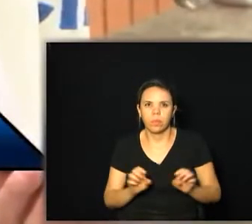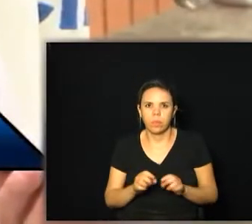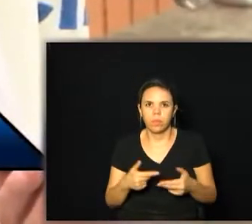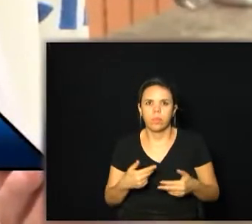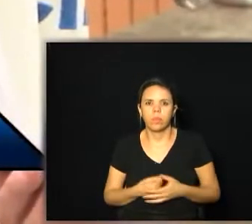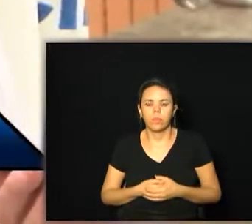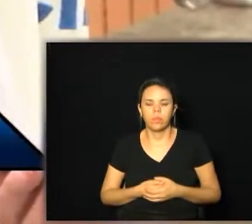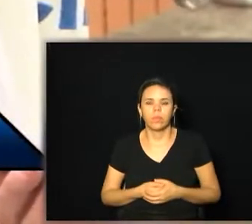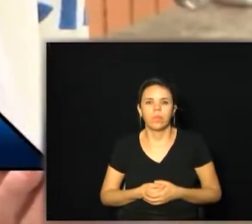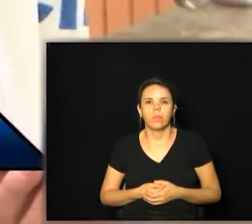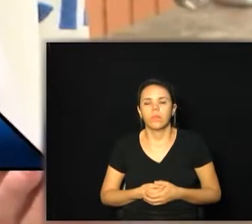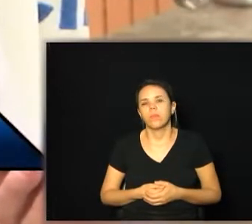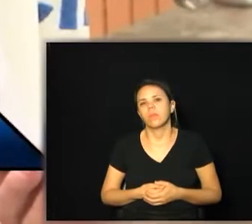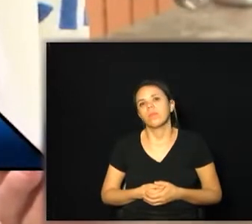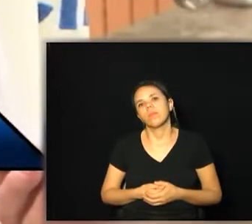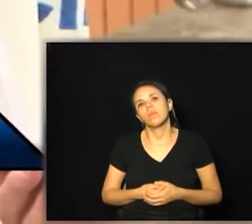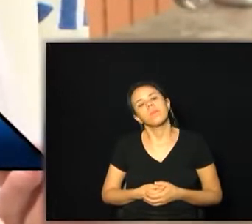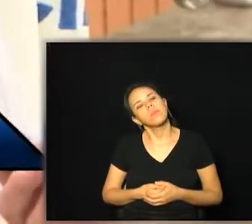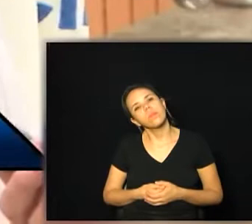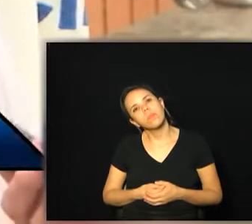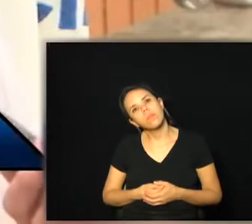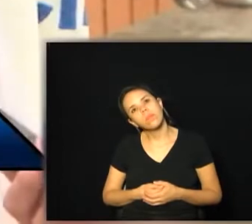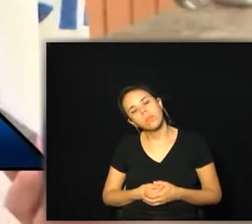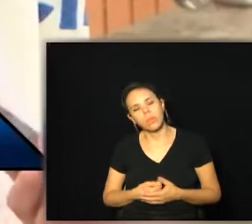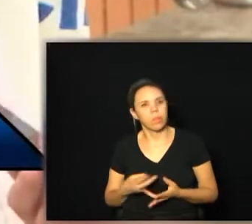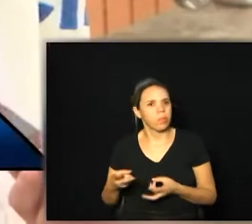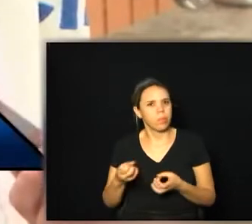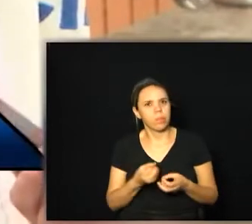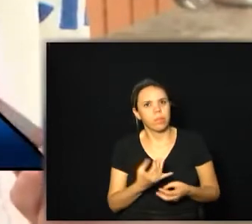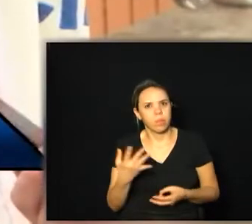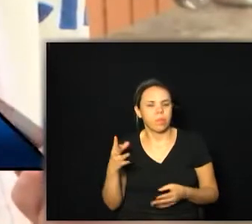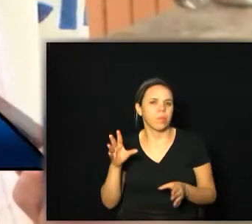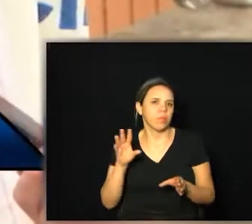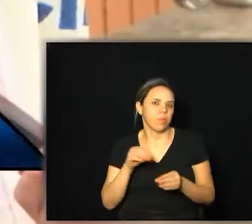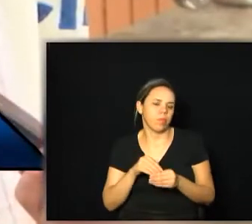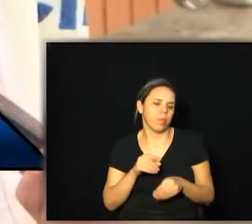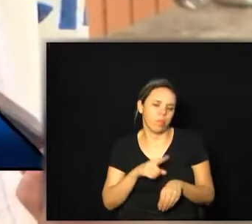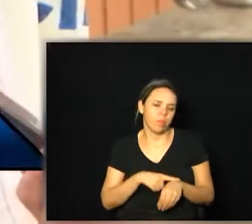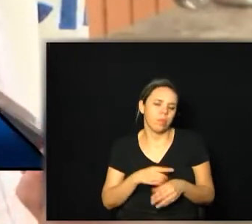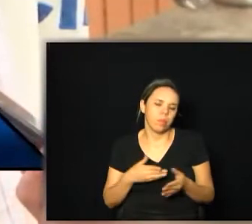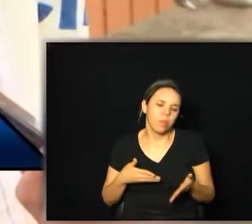né? Uma certa previsão